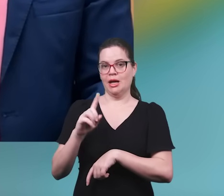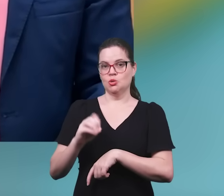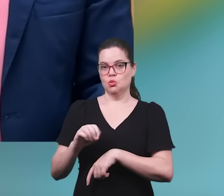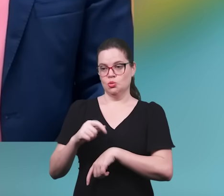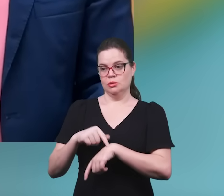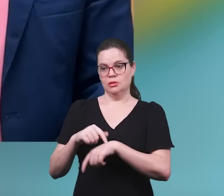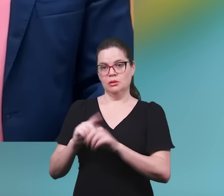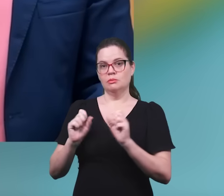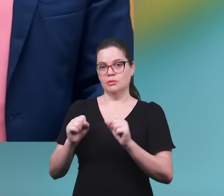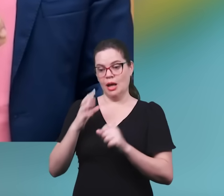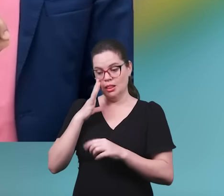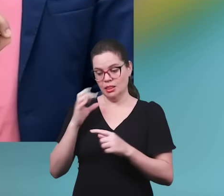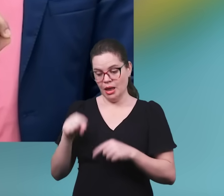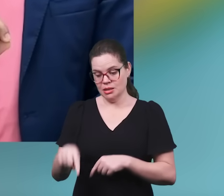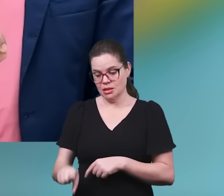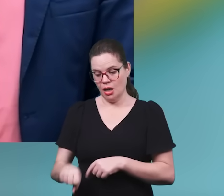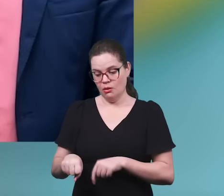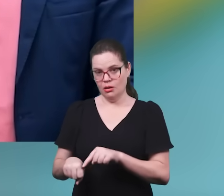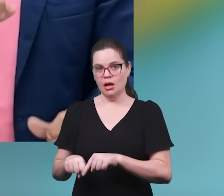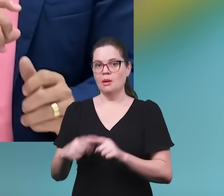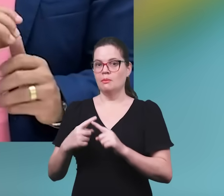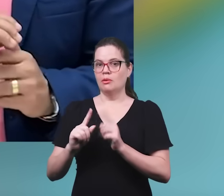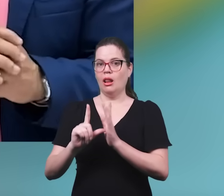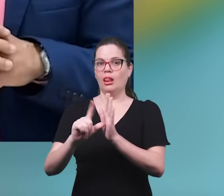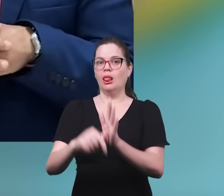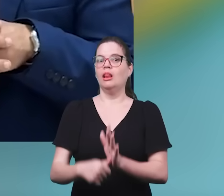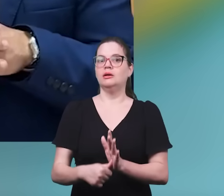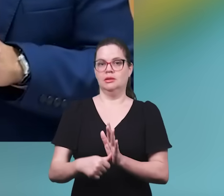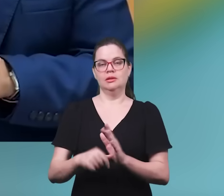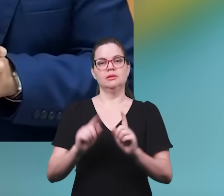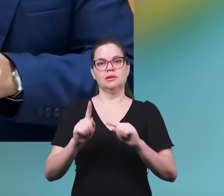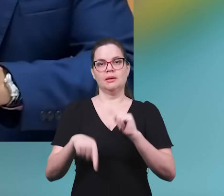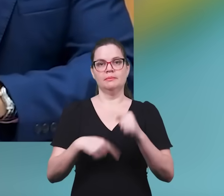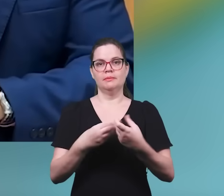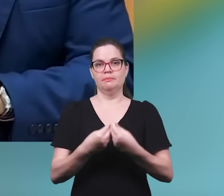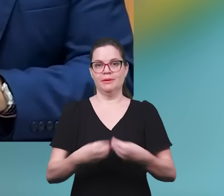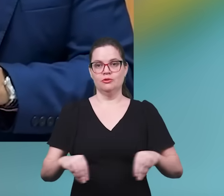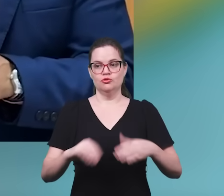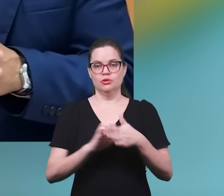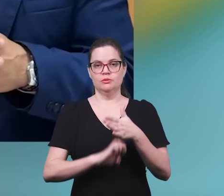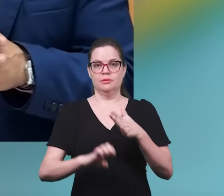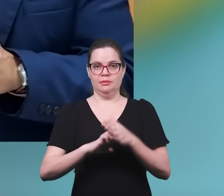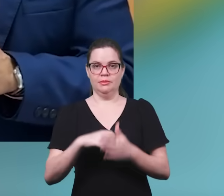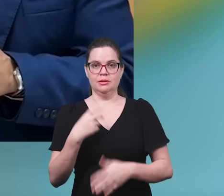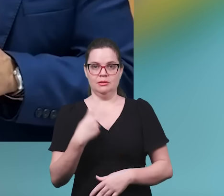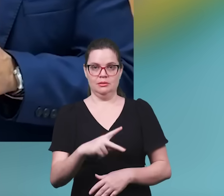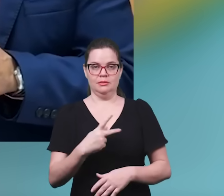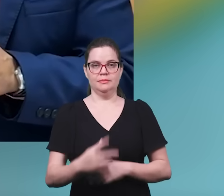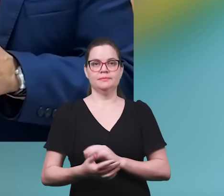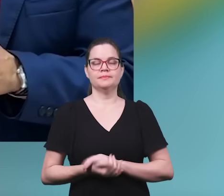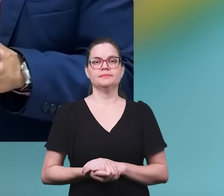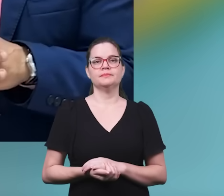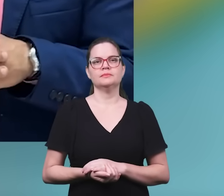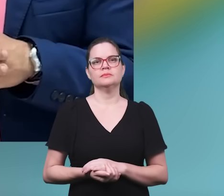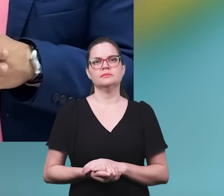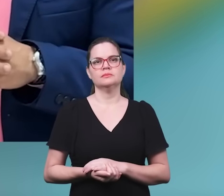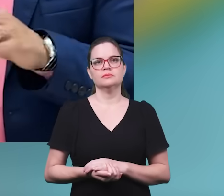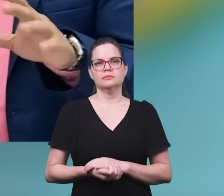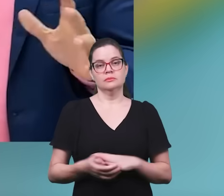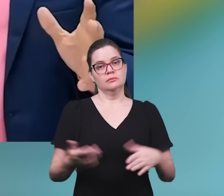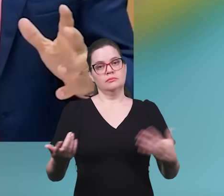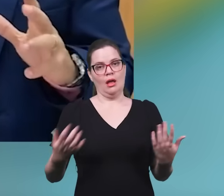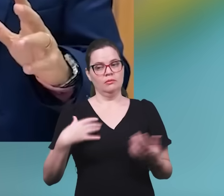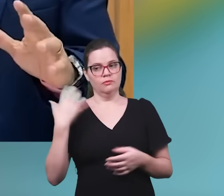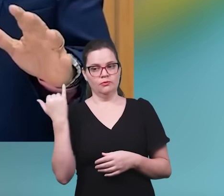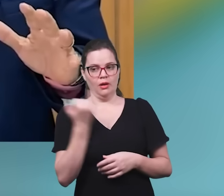ele precisava ter atenção naquele documento, senão haveria um grande prejuízo para a sua empresa. E